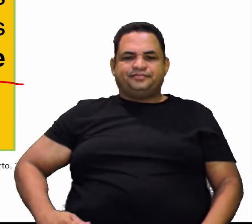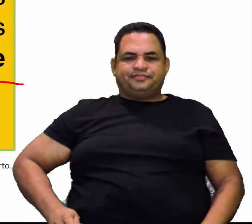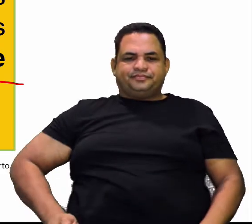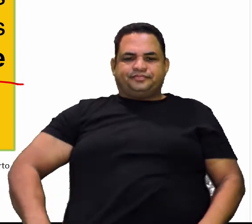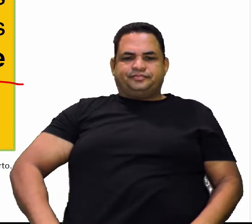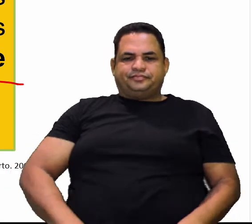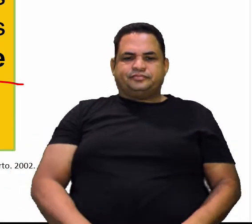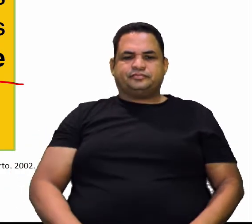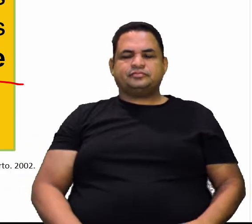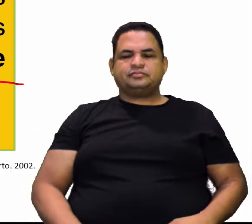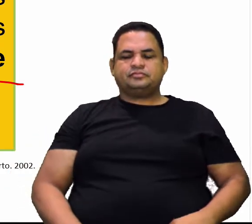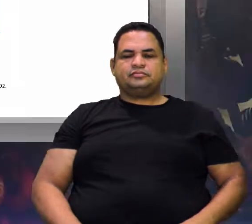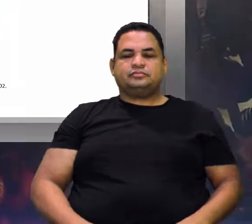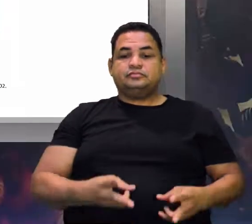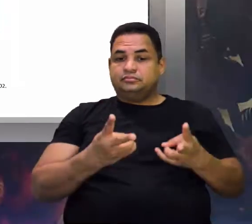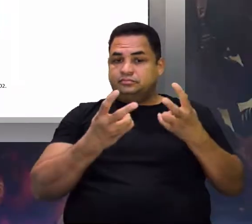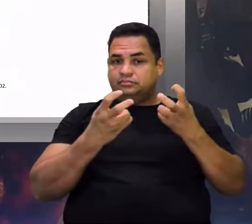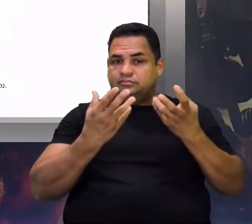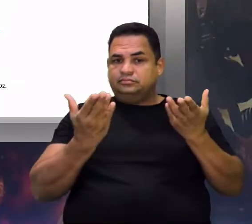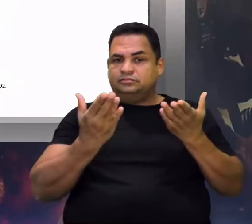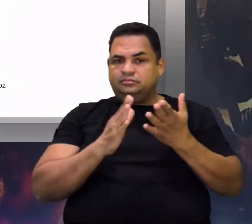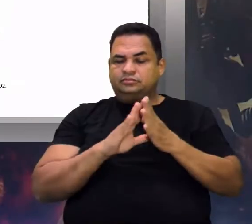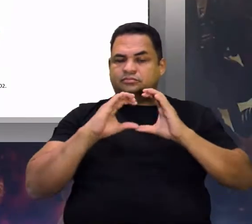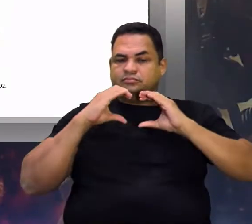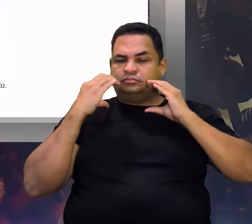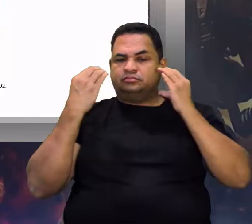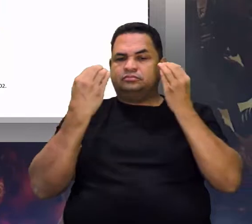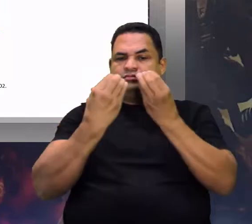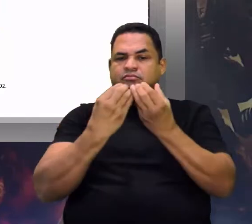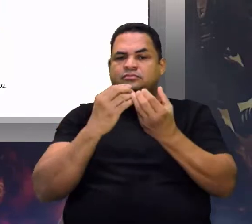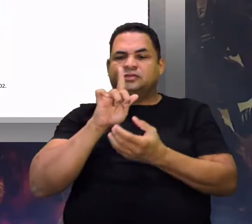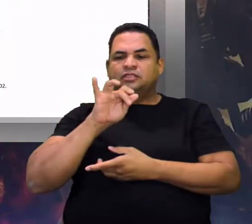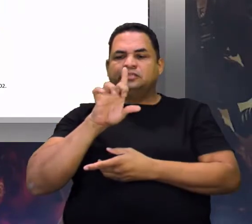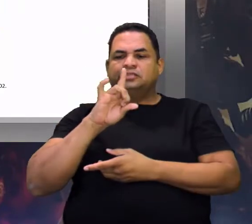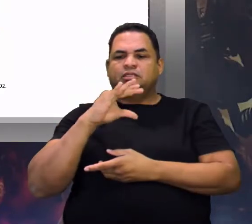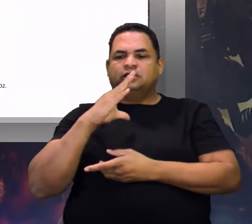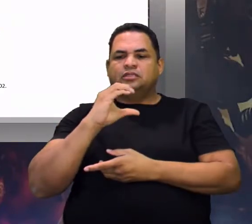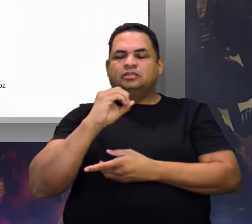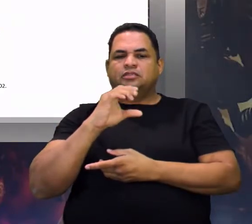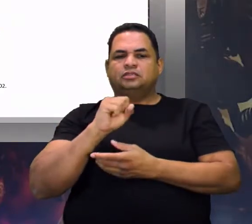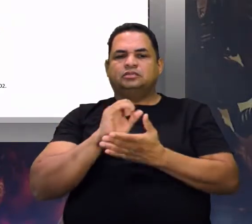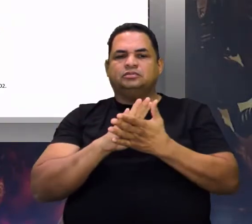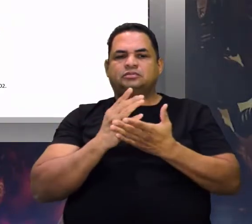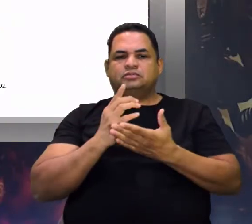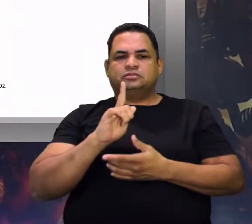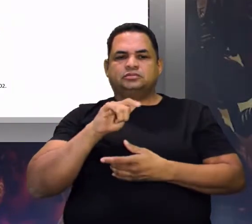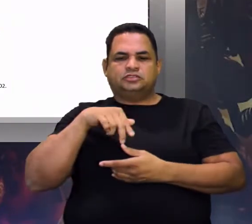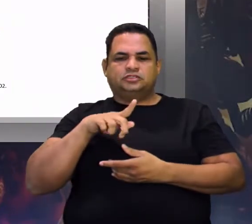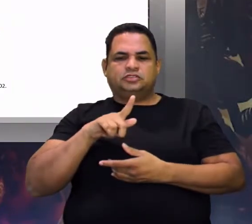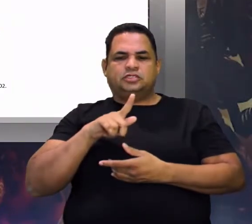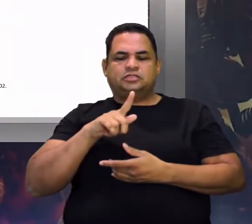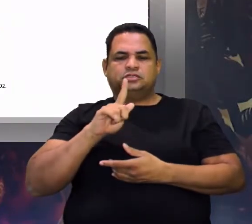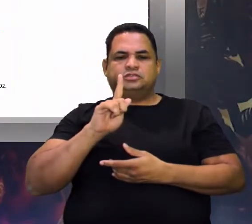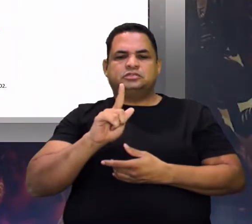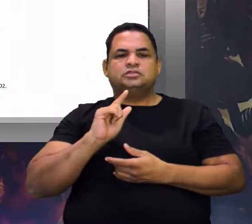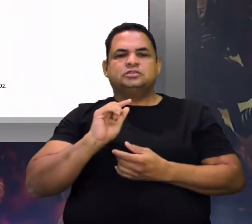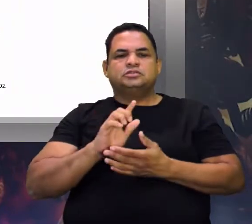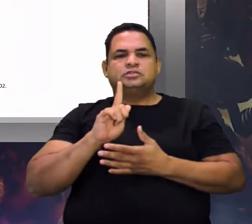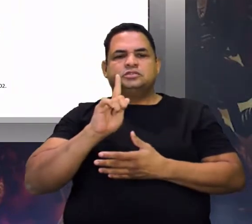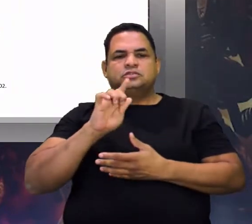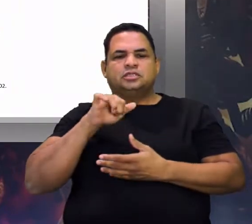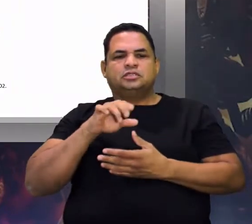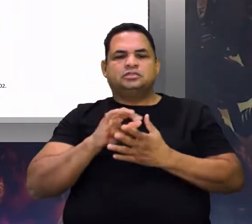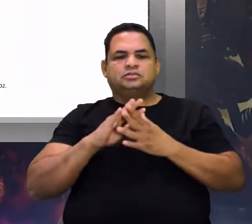Então, perceba que essa comunidade gentílica, essa comunidade dos gens, essa comunidade que era quase